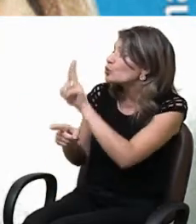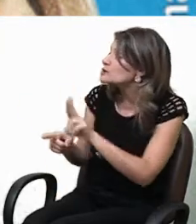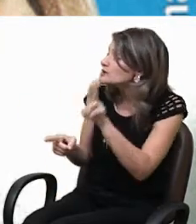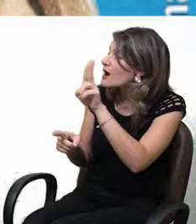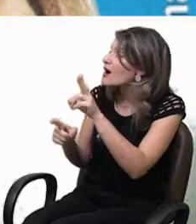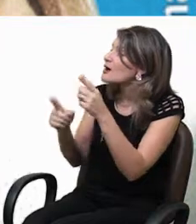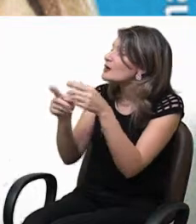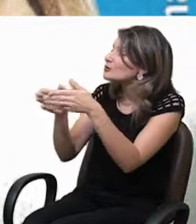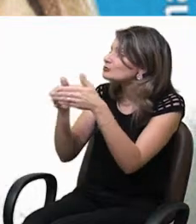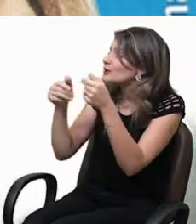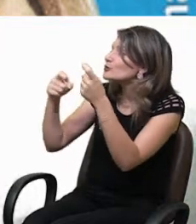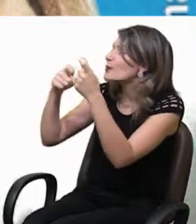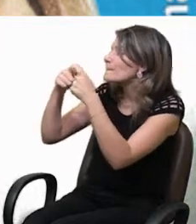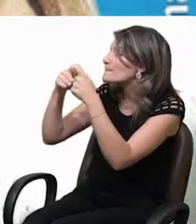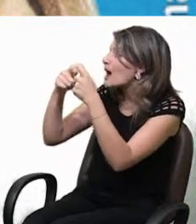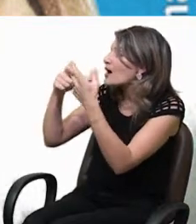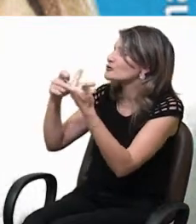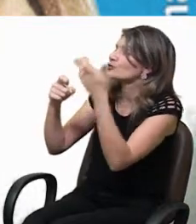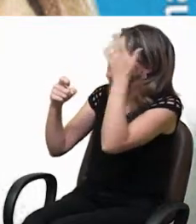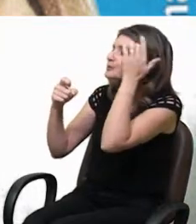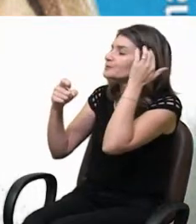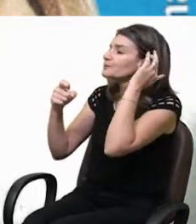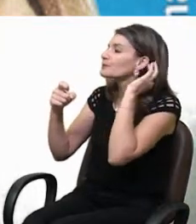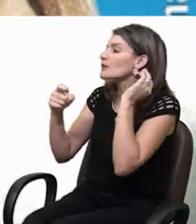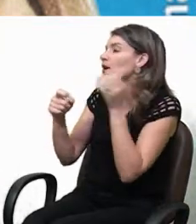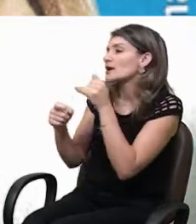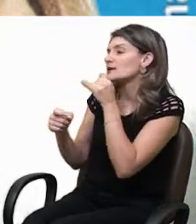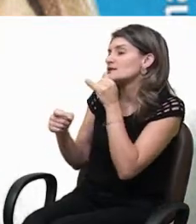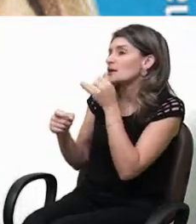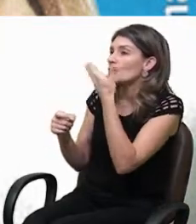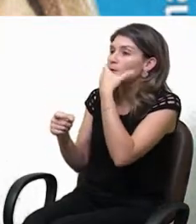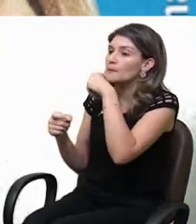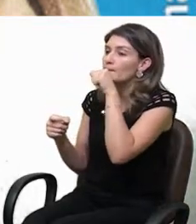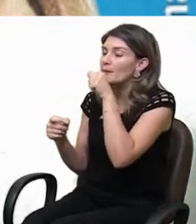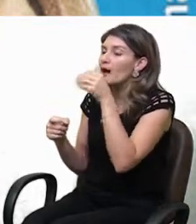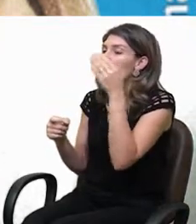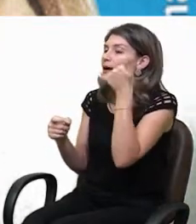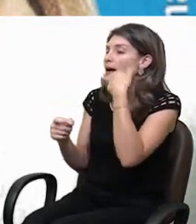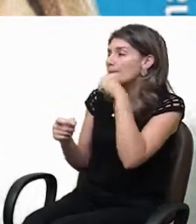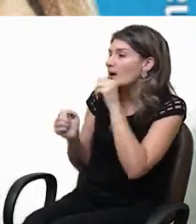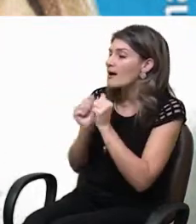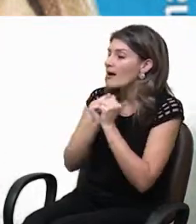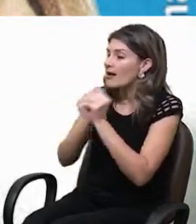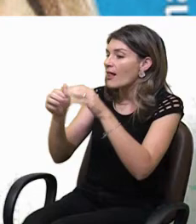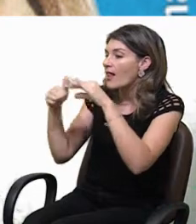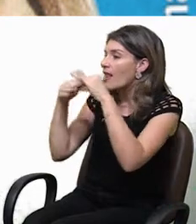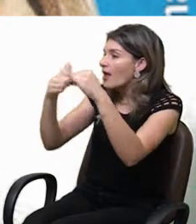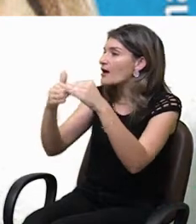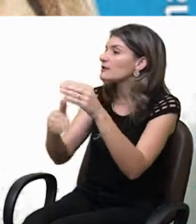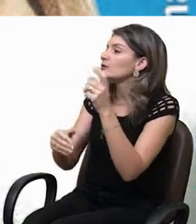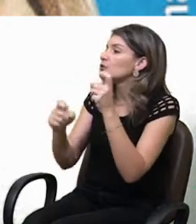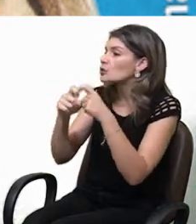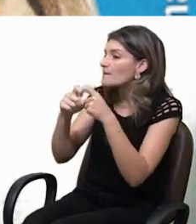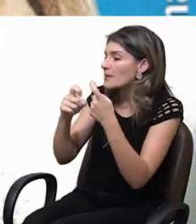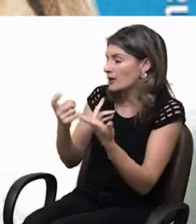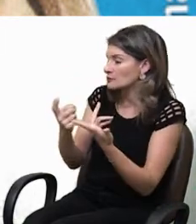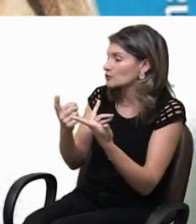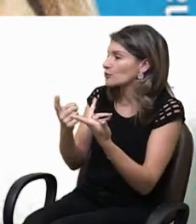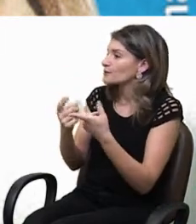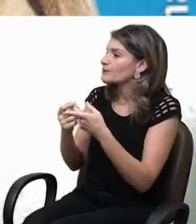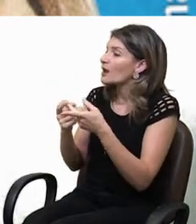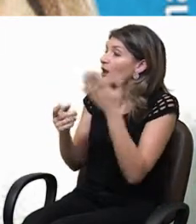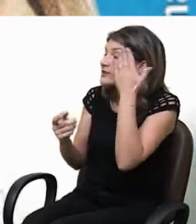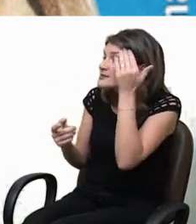é utilizado muito quando os pais descobrem que o filho é surdo, levam ao médico. Ele não vai falar seu filho é surdo, ele vai falar seu